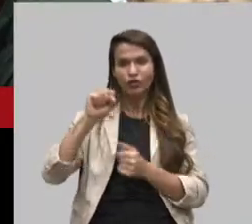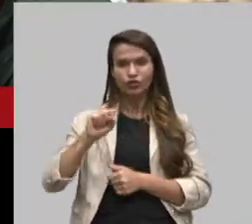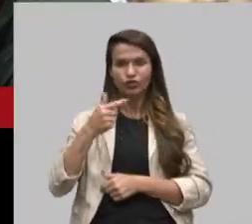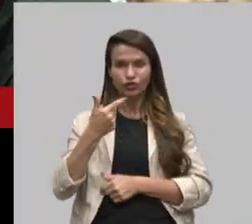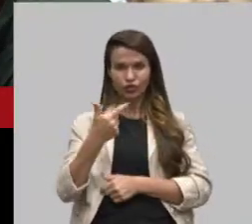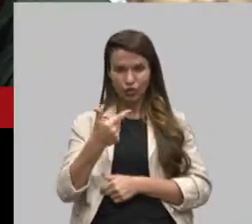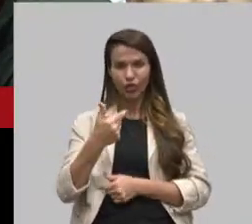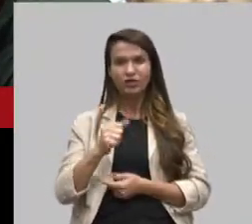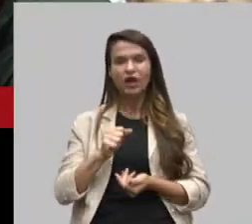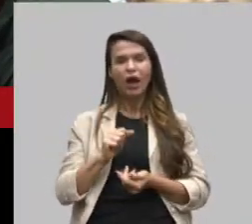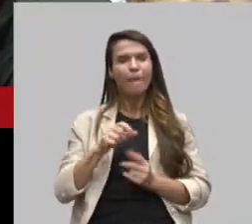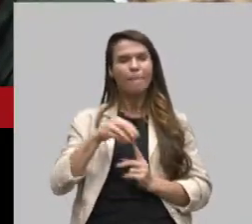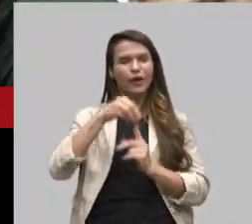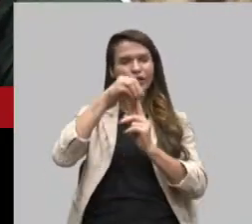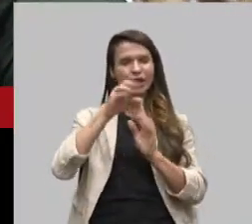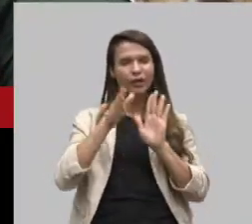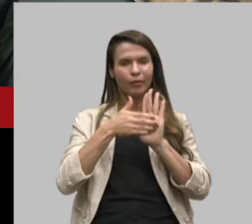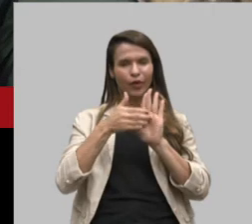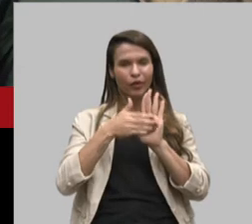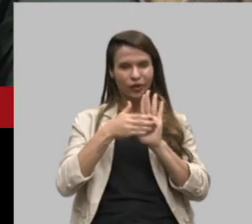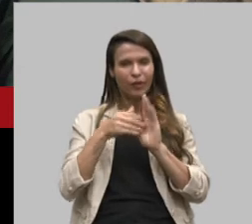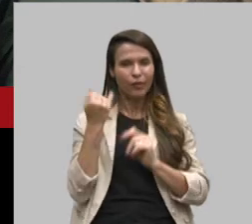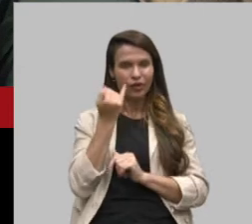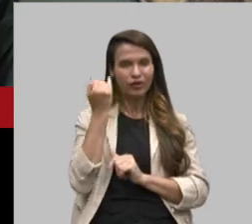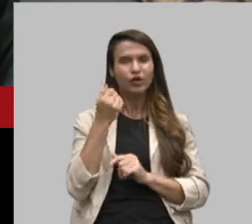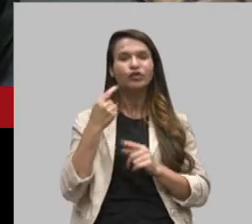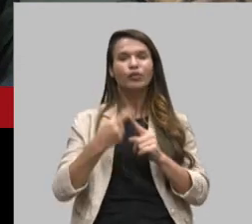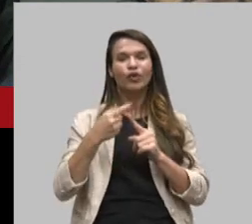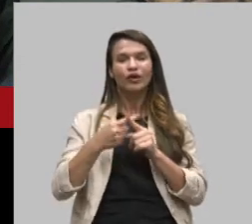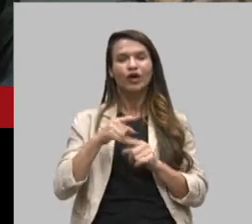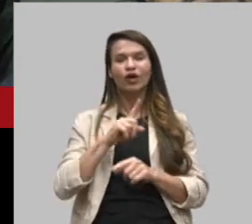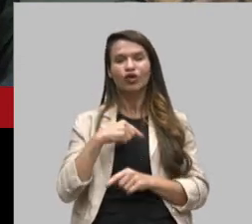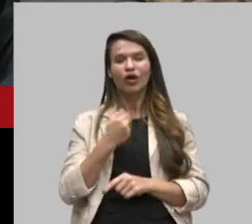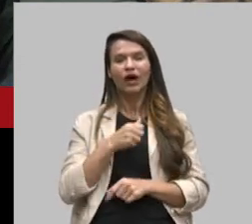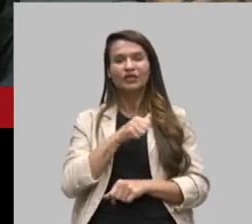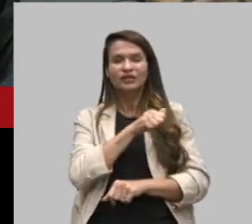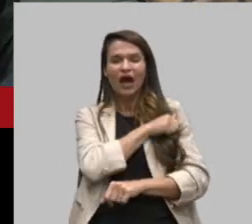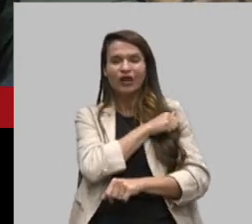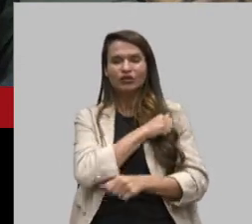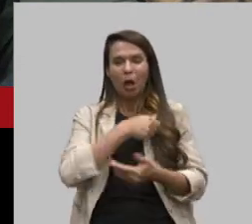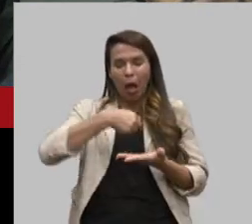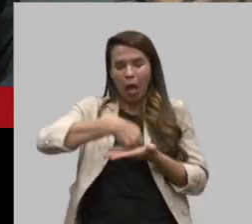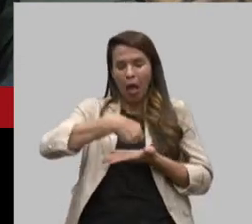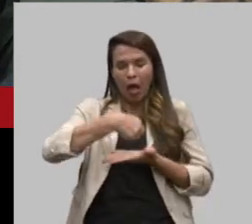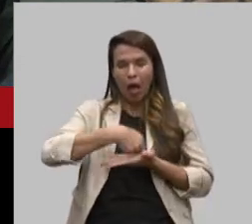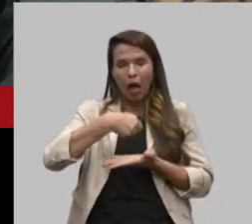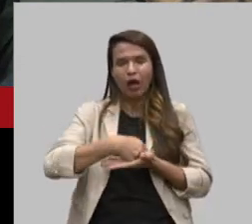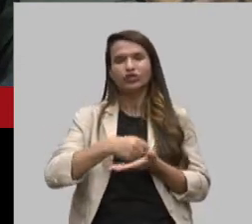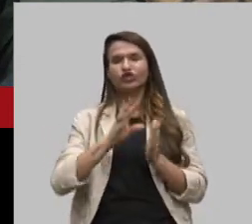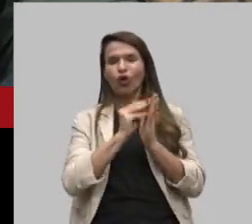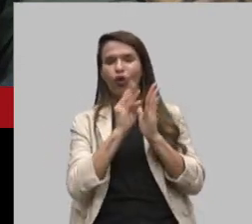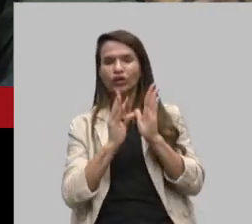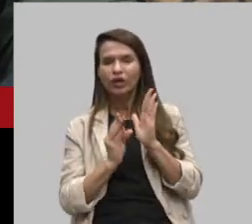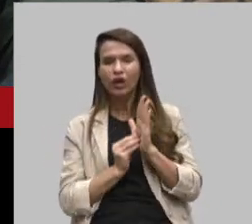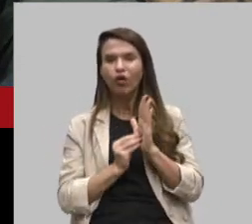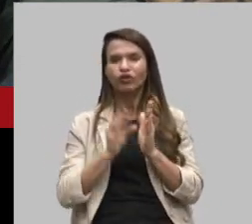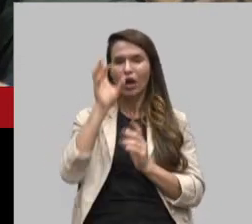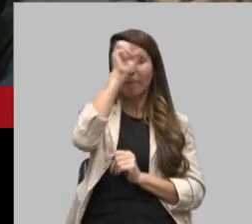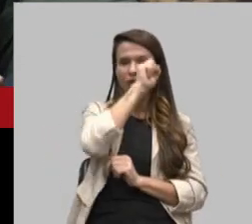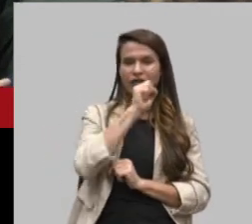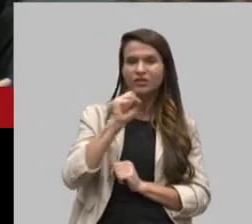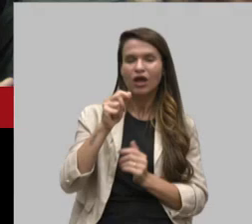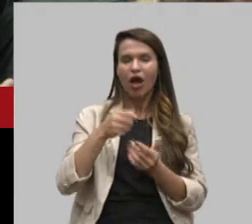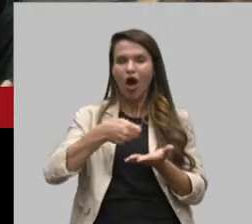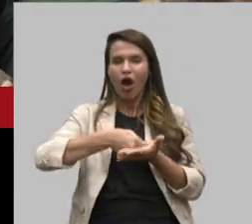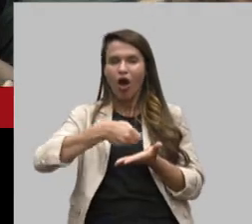dessa proposta Porque Nós Alunos somos cobrados a todo instante cobrados de conteúdos cobrados de aprendizado cobrados